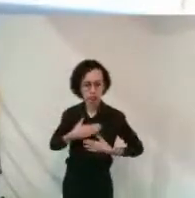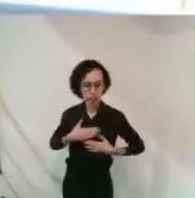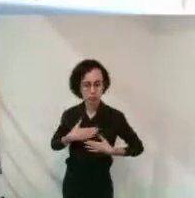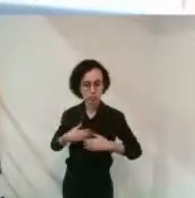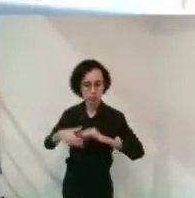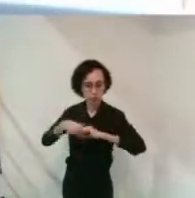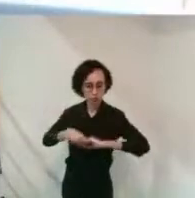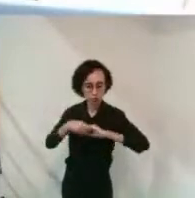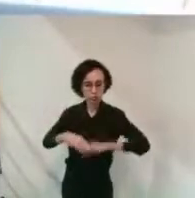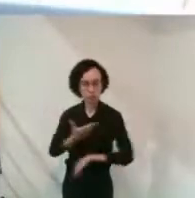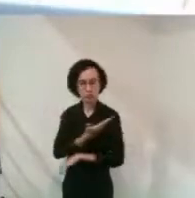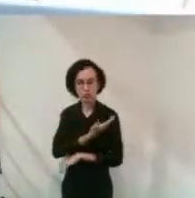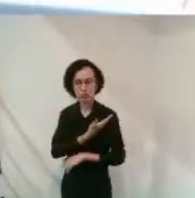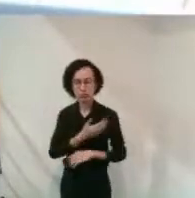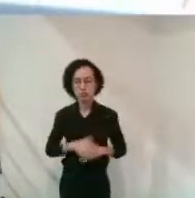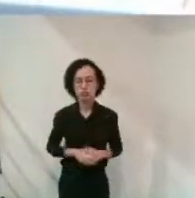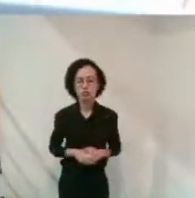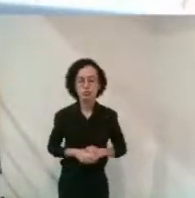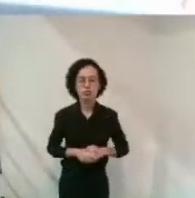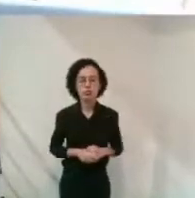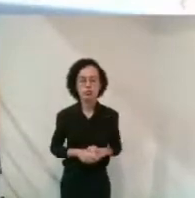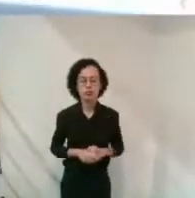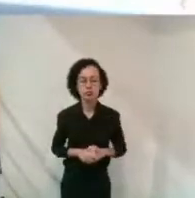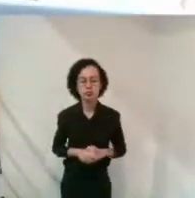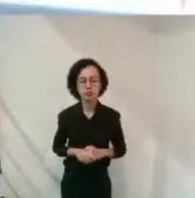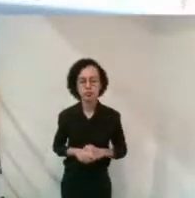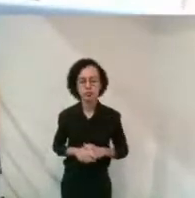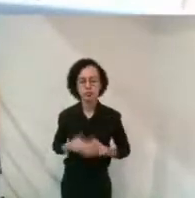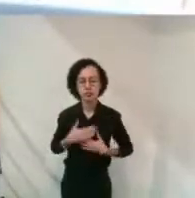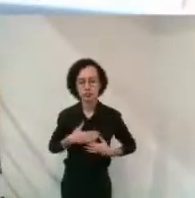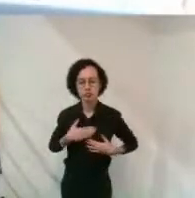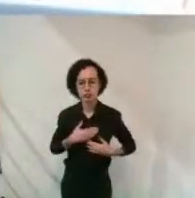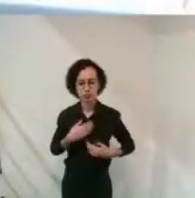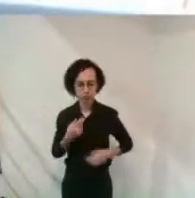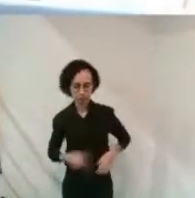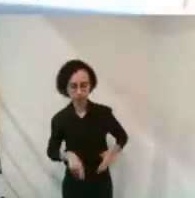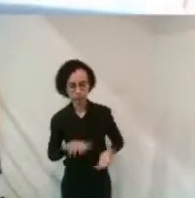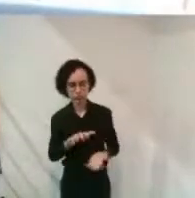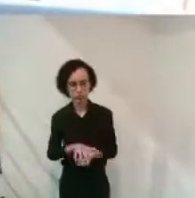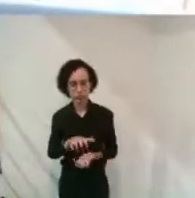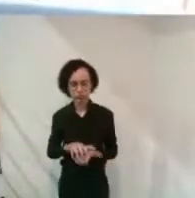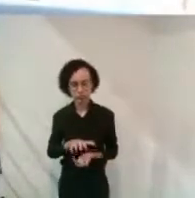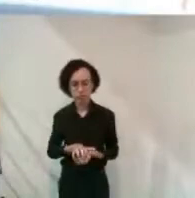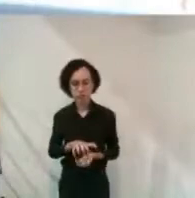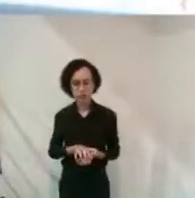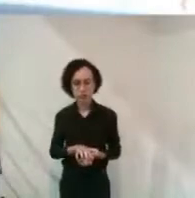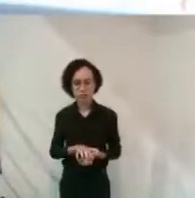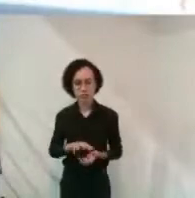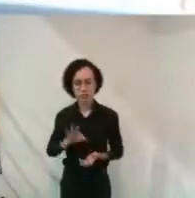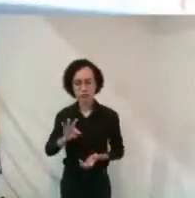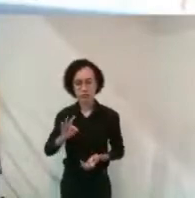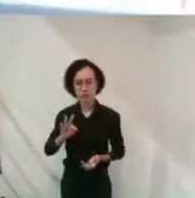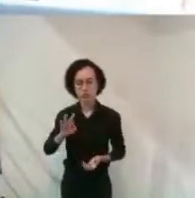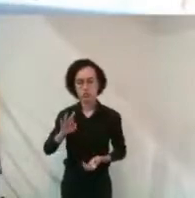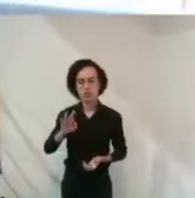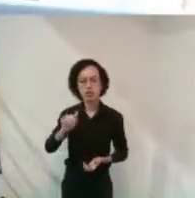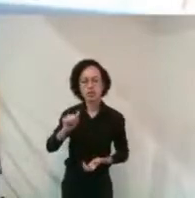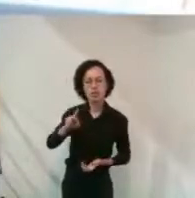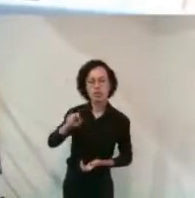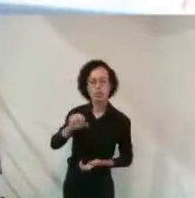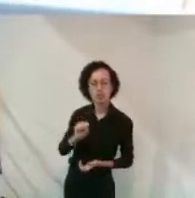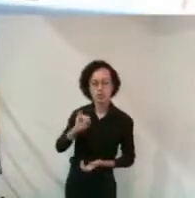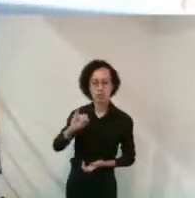nossa amiga e querida conterrânea de atuação, a nossa Tarsila Gomes,